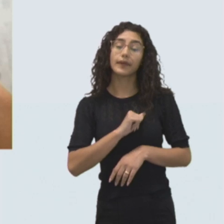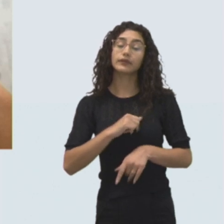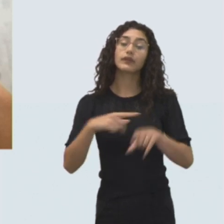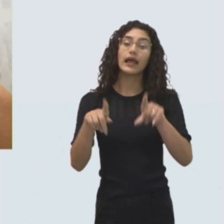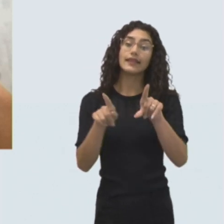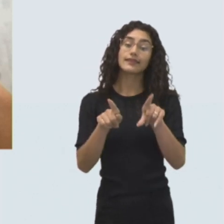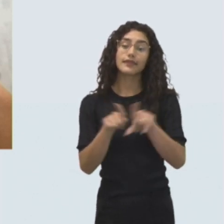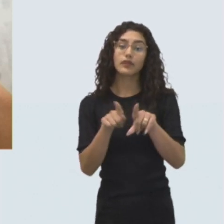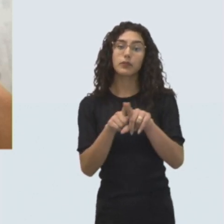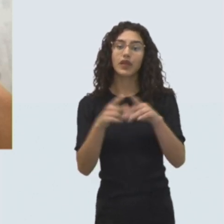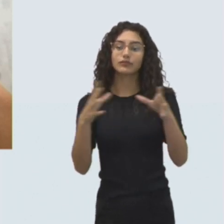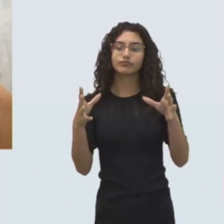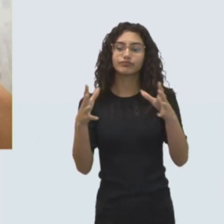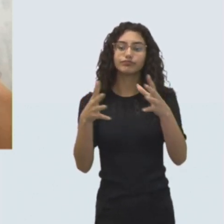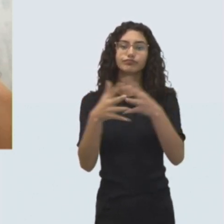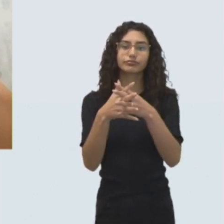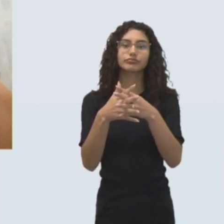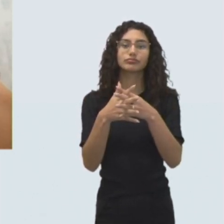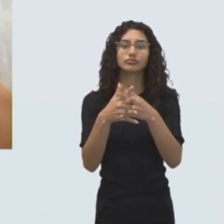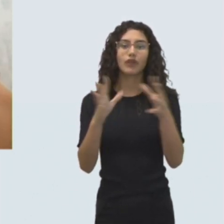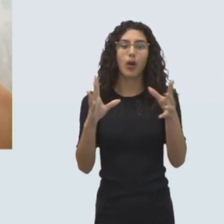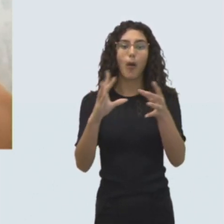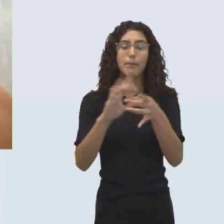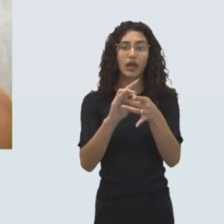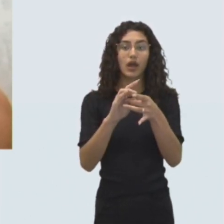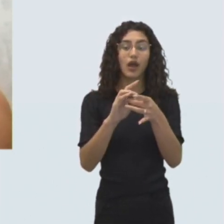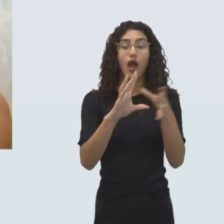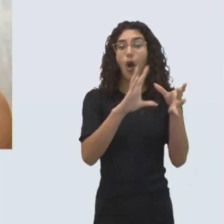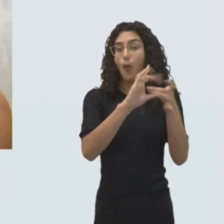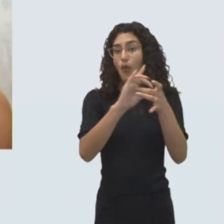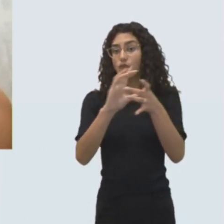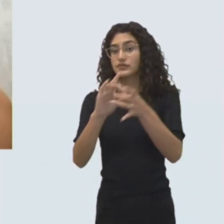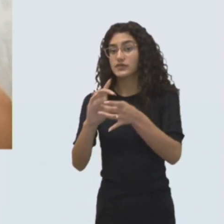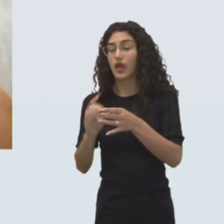também se encaixam como algum desses conceitos que eles